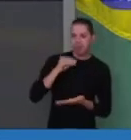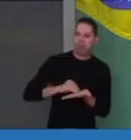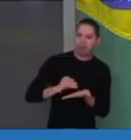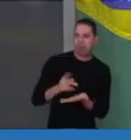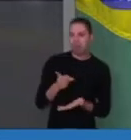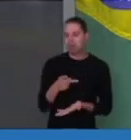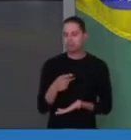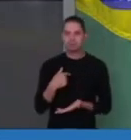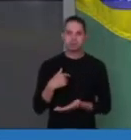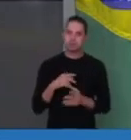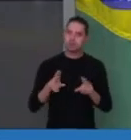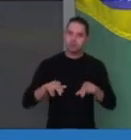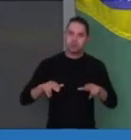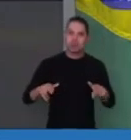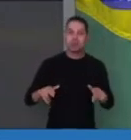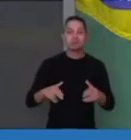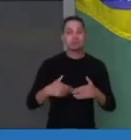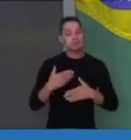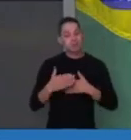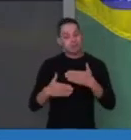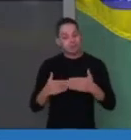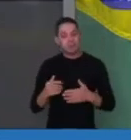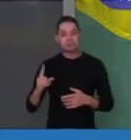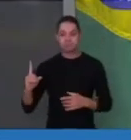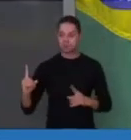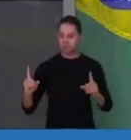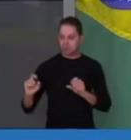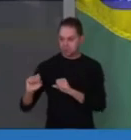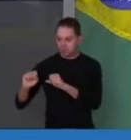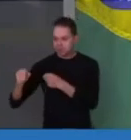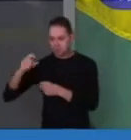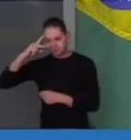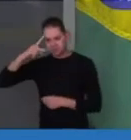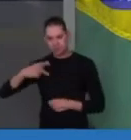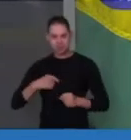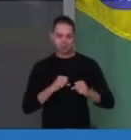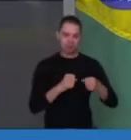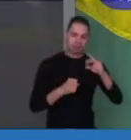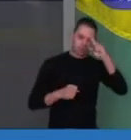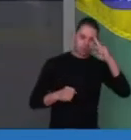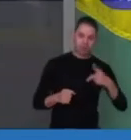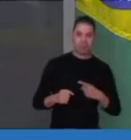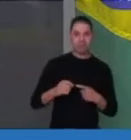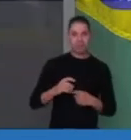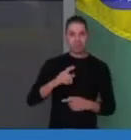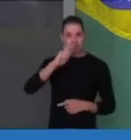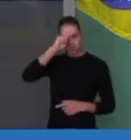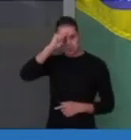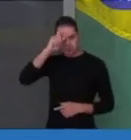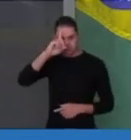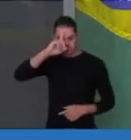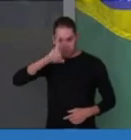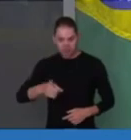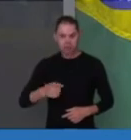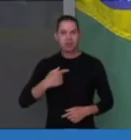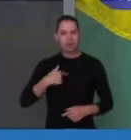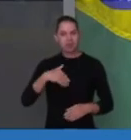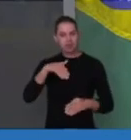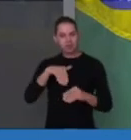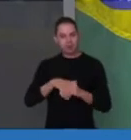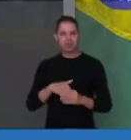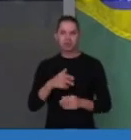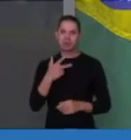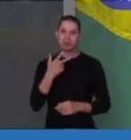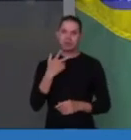processo eleitoral serve para isso. Bom, se eu sou a favor de ditadura, o meu eleitor tem direito de saber disso, mas eu não vou falar,